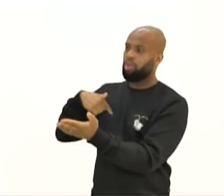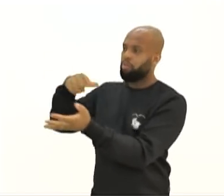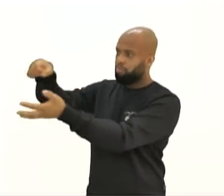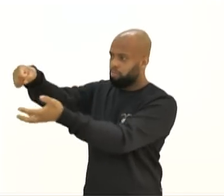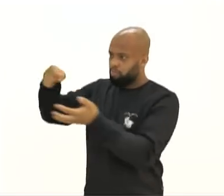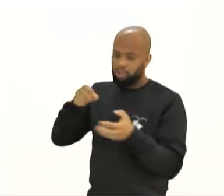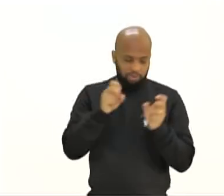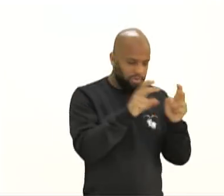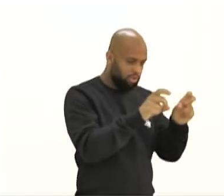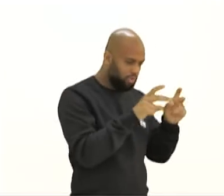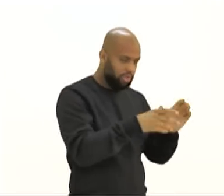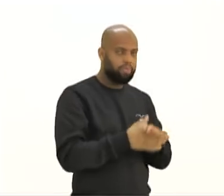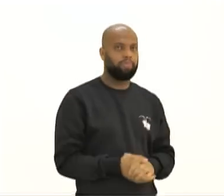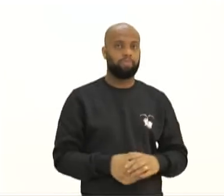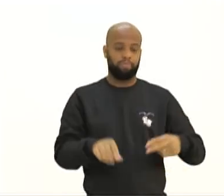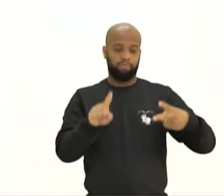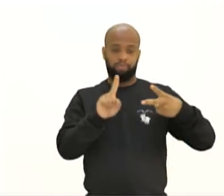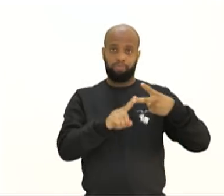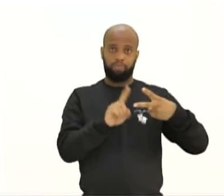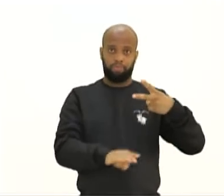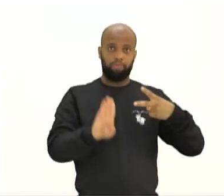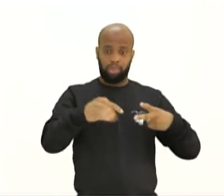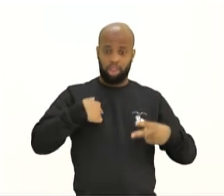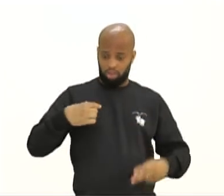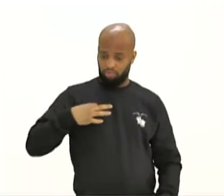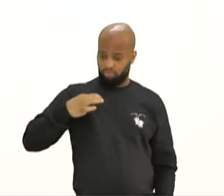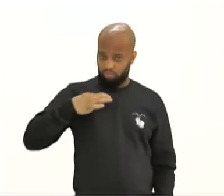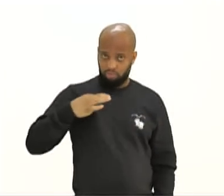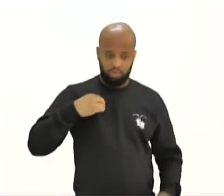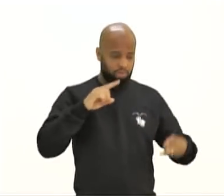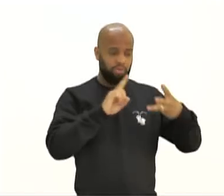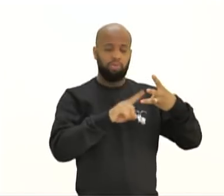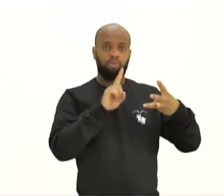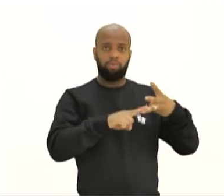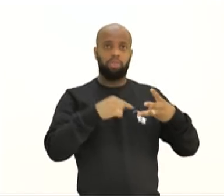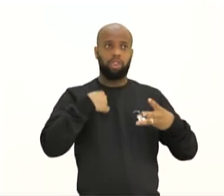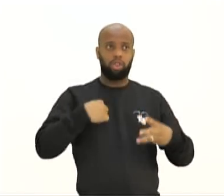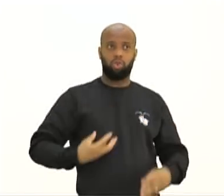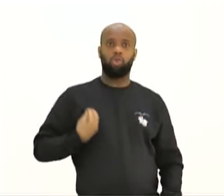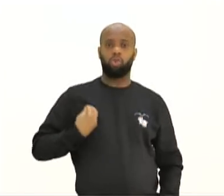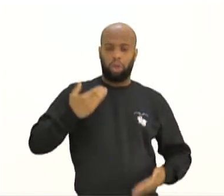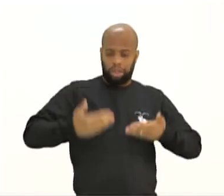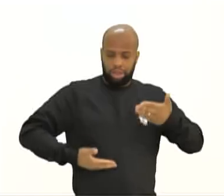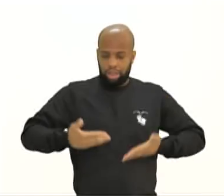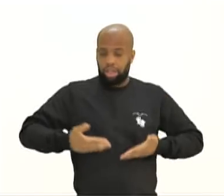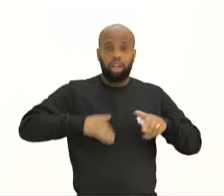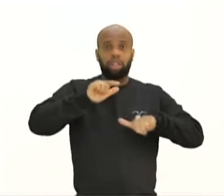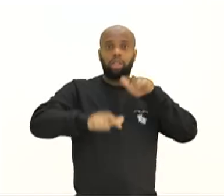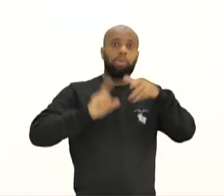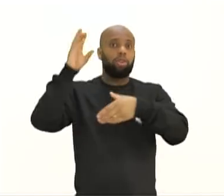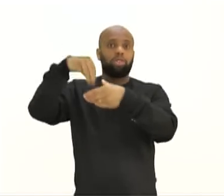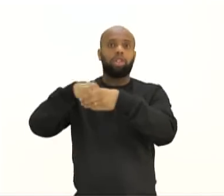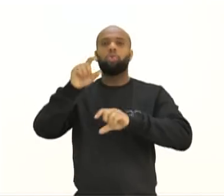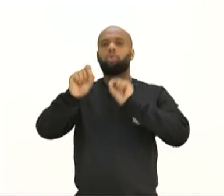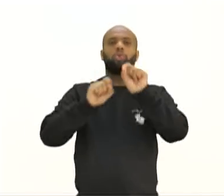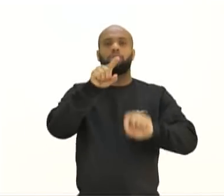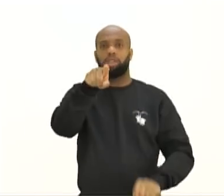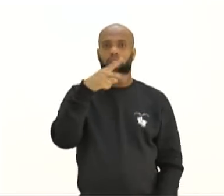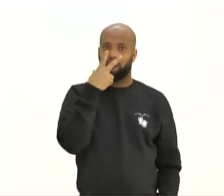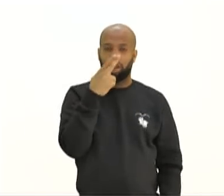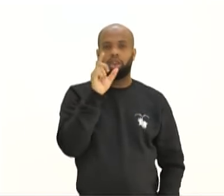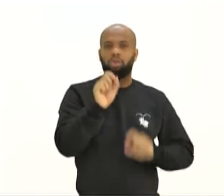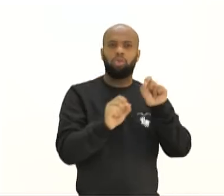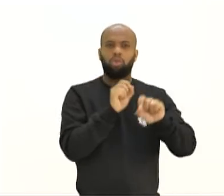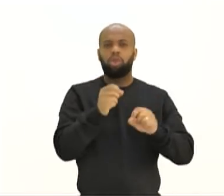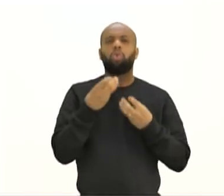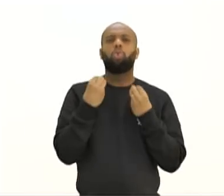eles produzem e vendo. Letra B, sendo um voluntário, ou letra C, sendo funcionário? O que você acha? Então, vamos